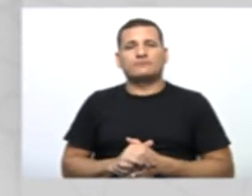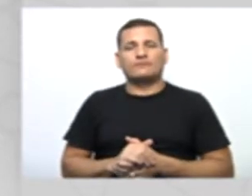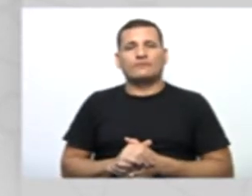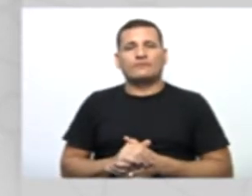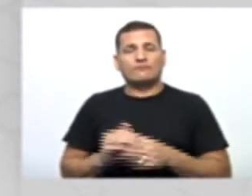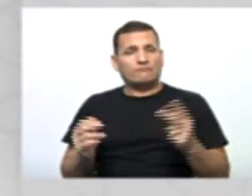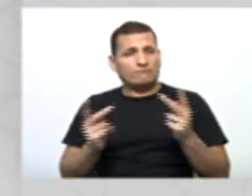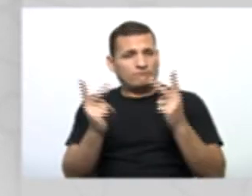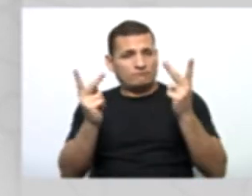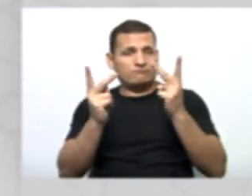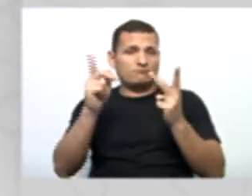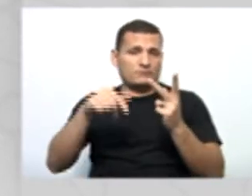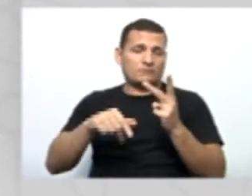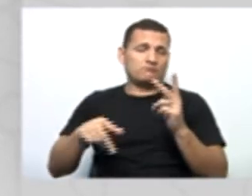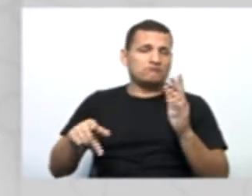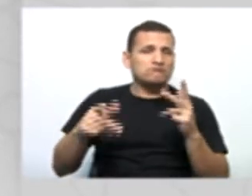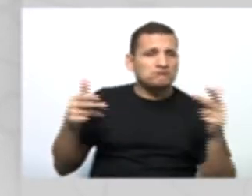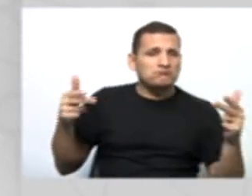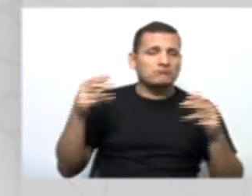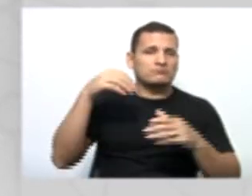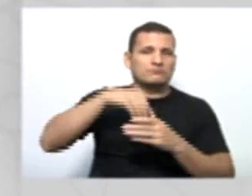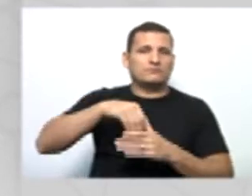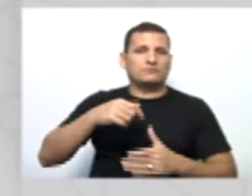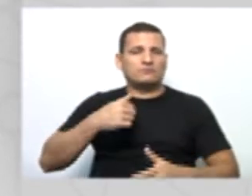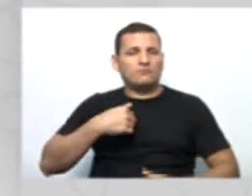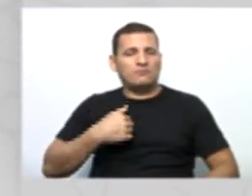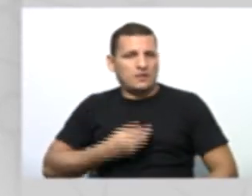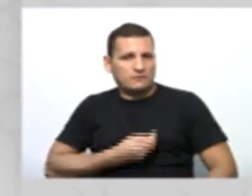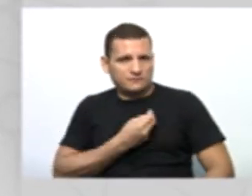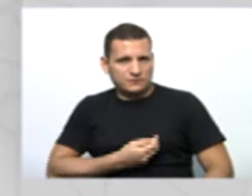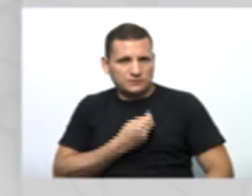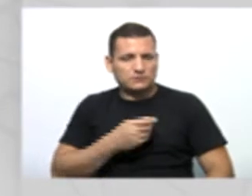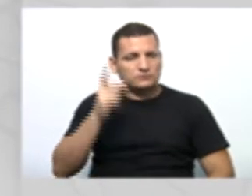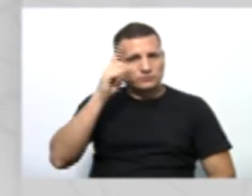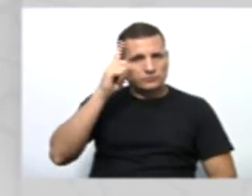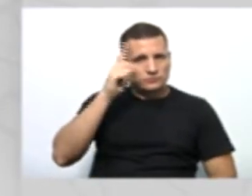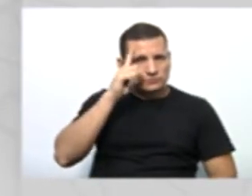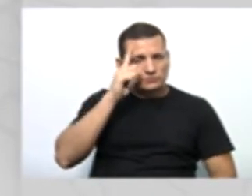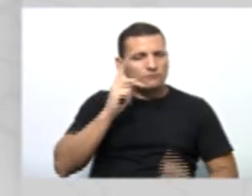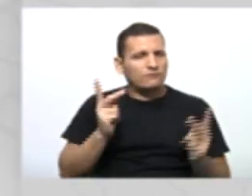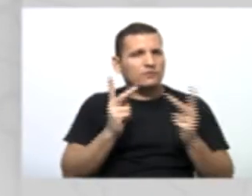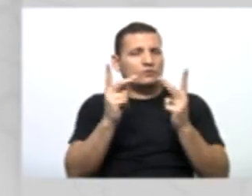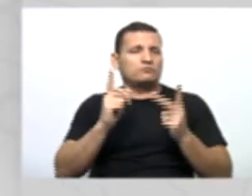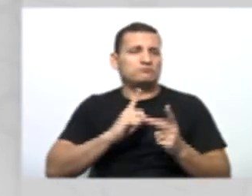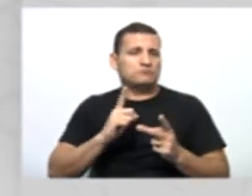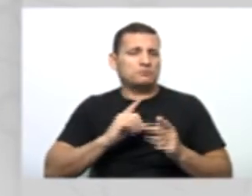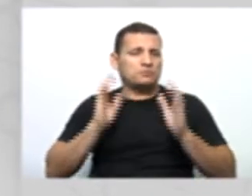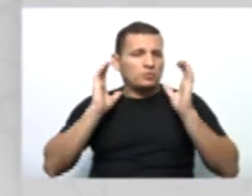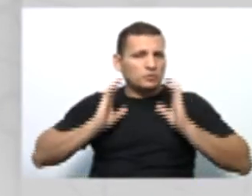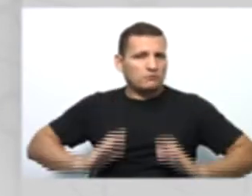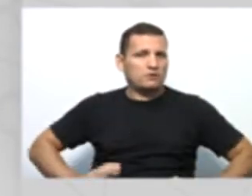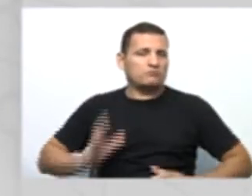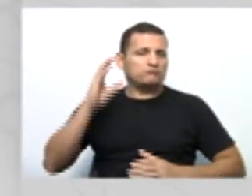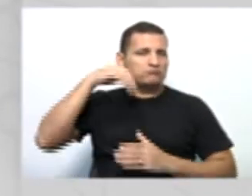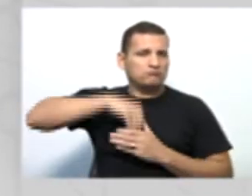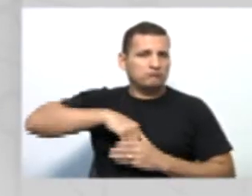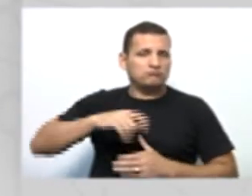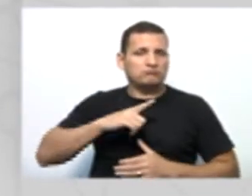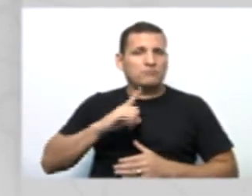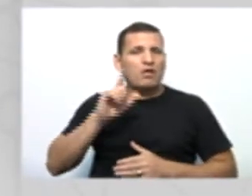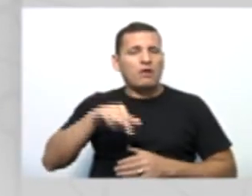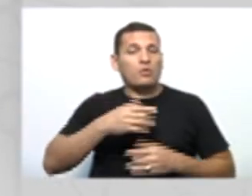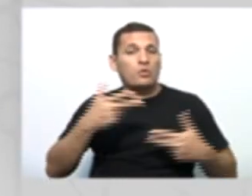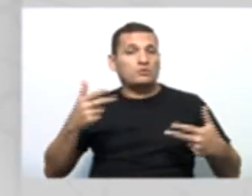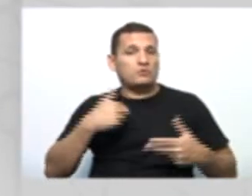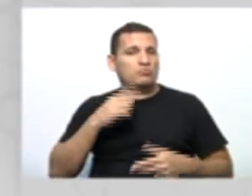elementos que fazem parte do meu dia a dia. Né? Os valores, eles fazem parte da minha conduta, do meu cotidiano. São coisas que eu não abro